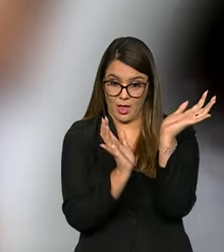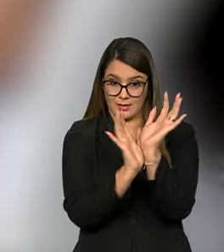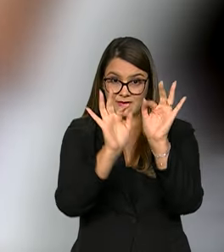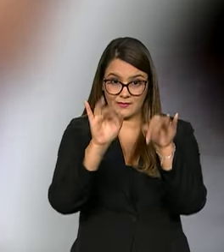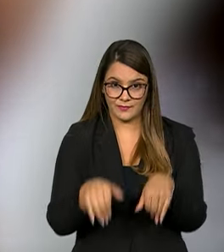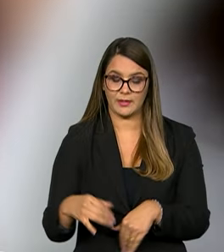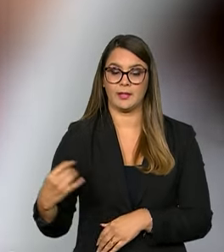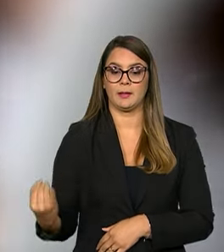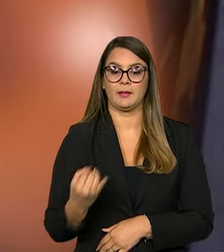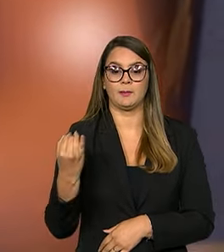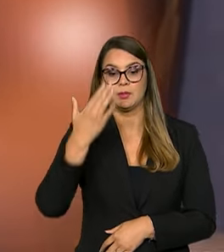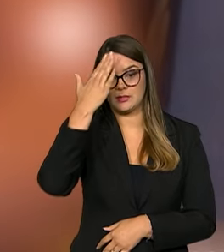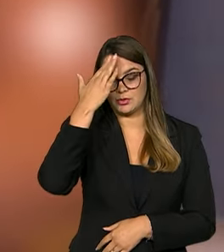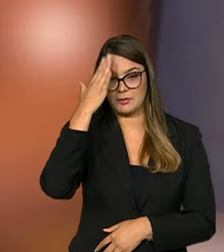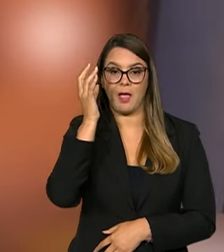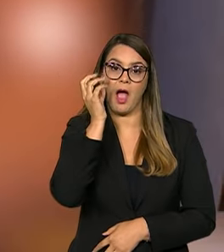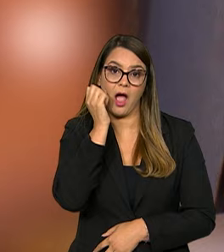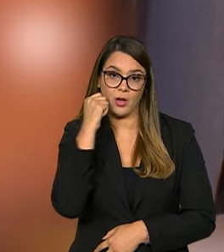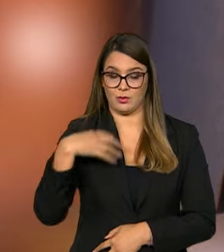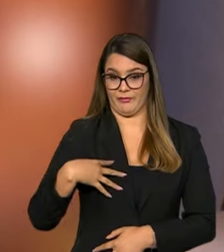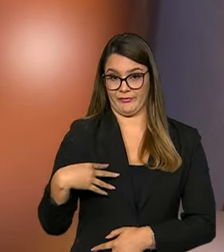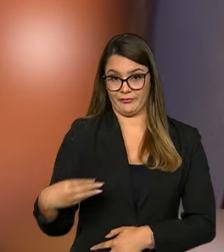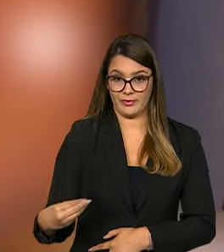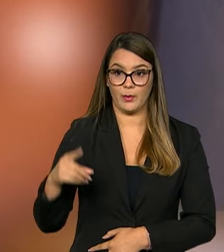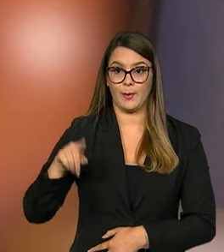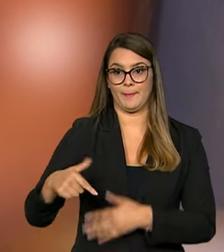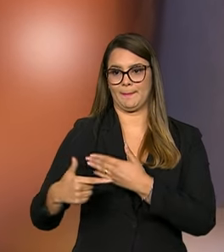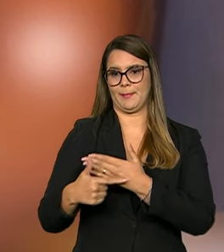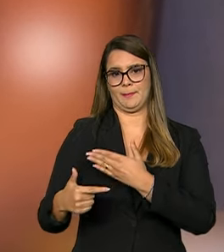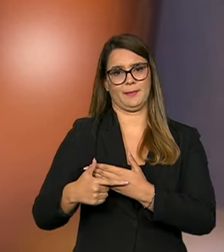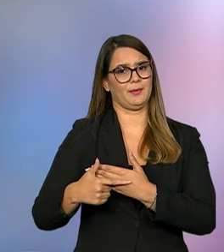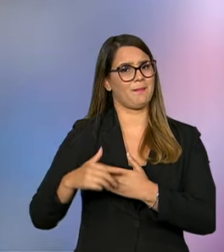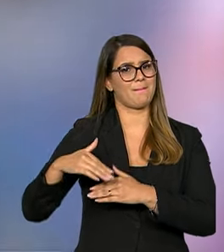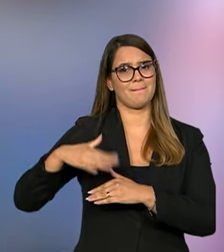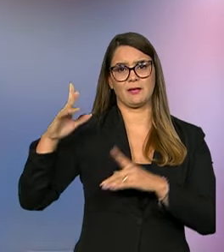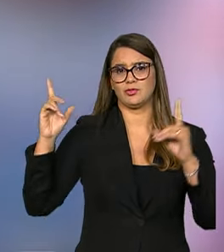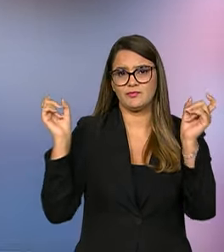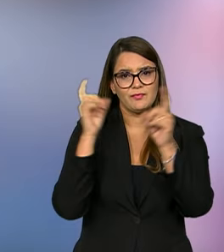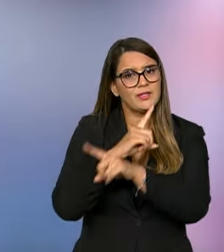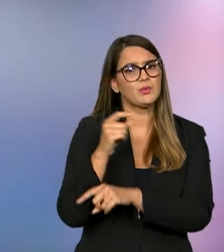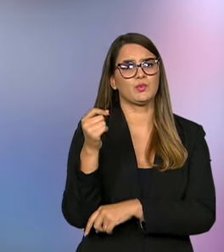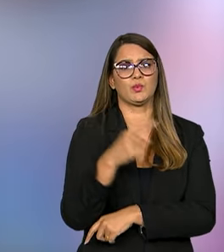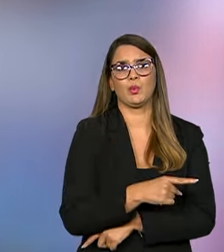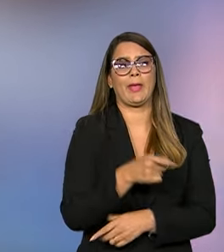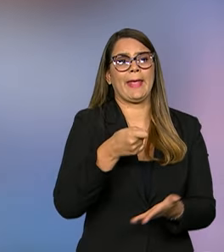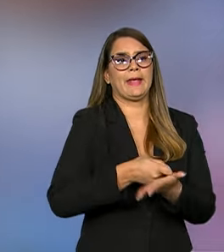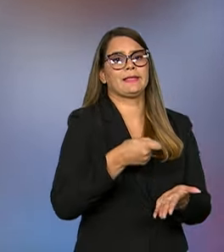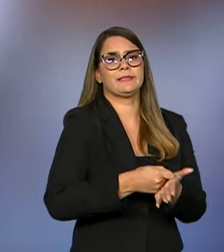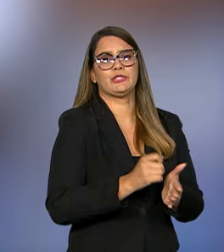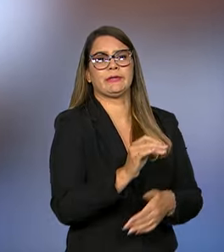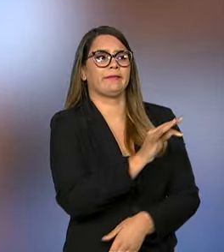mais importante é saber que adotar um filho é uma tarefa muito mais complexa que cumprir